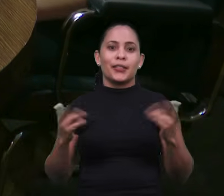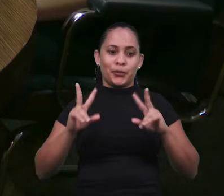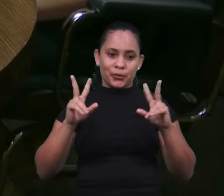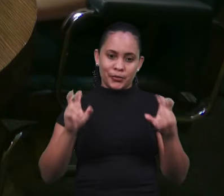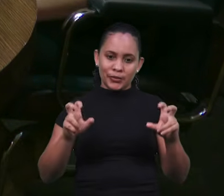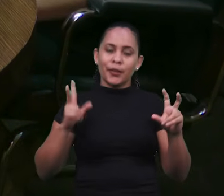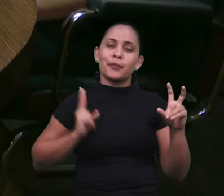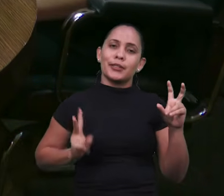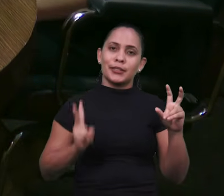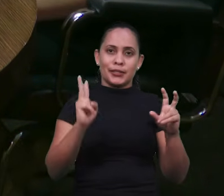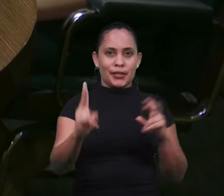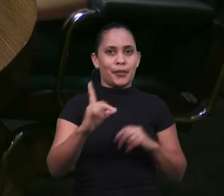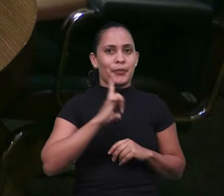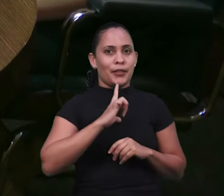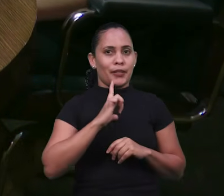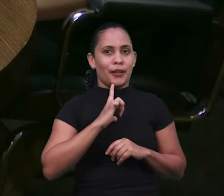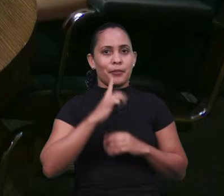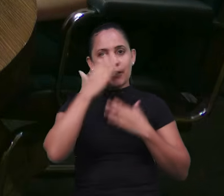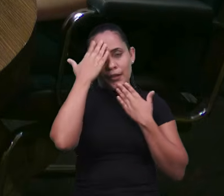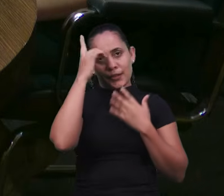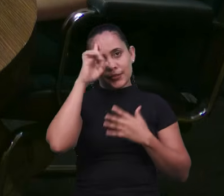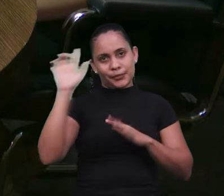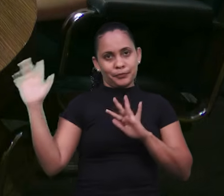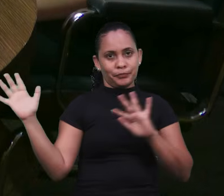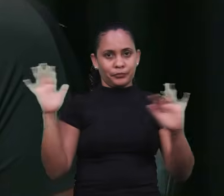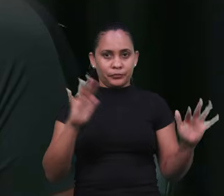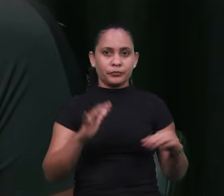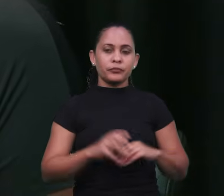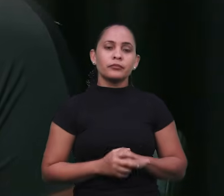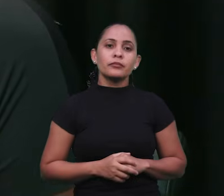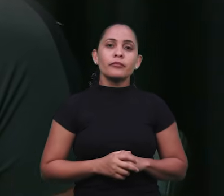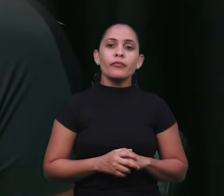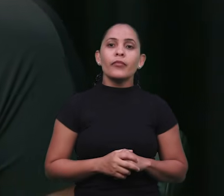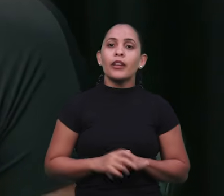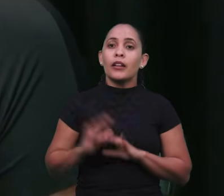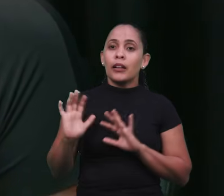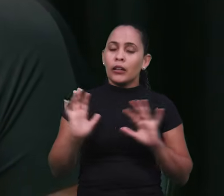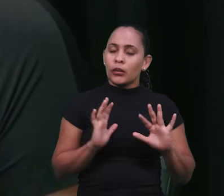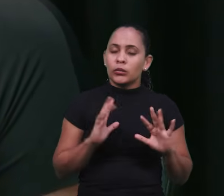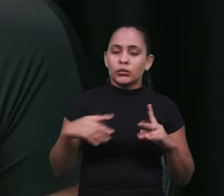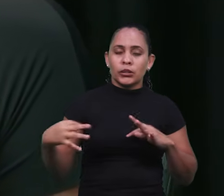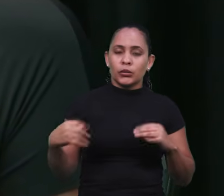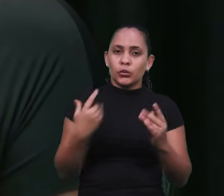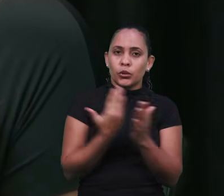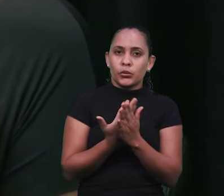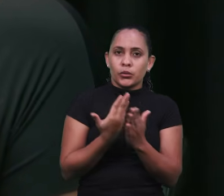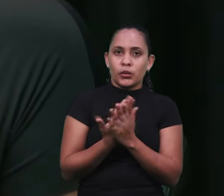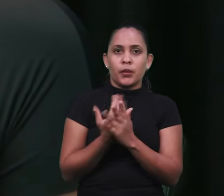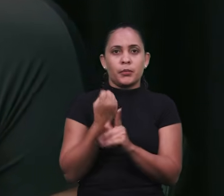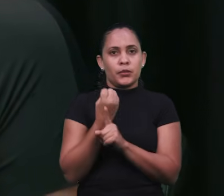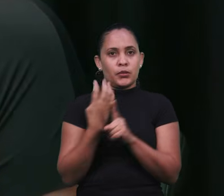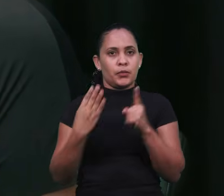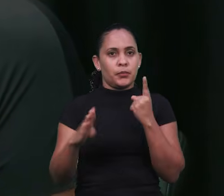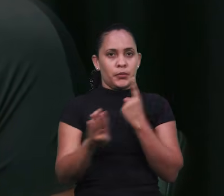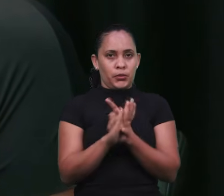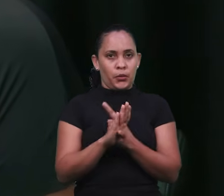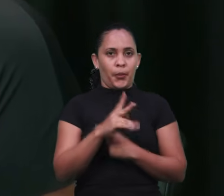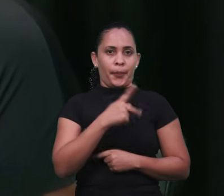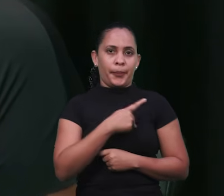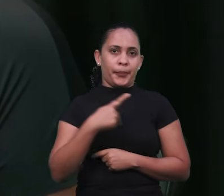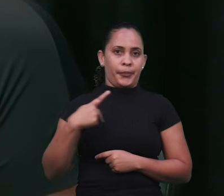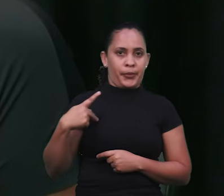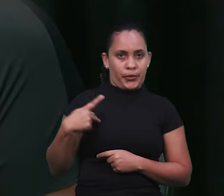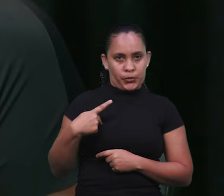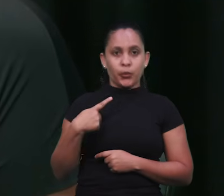assunto nunca vai faltar, né? Exatamente, exatamente. Graças a Deus. E aí nós vamos trazer agora para aquilo que nós estávamos estudando, foi a última EBD. O pastor